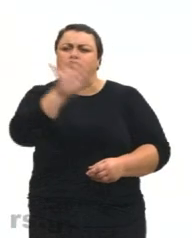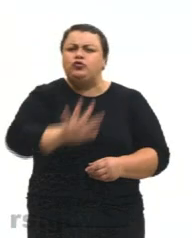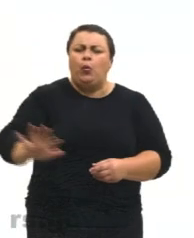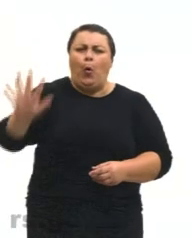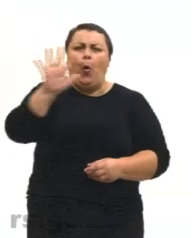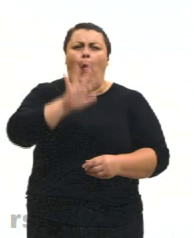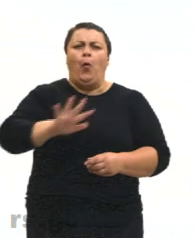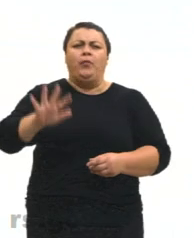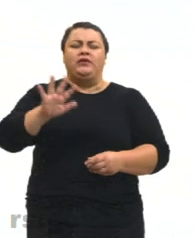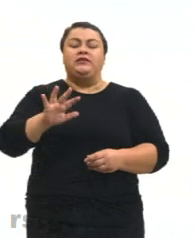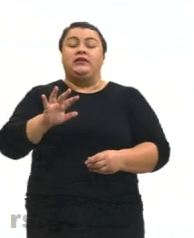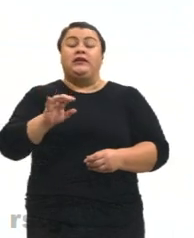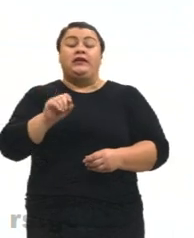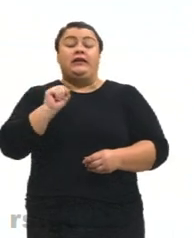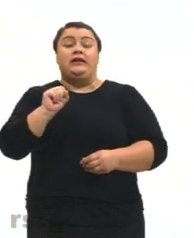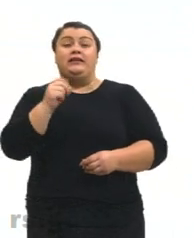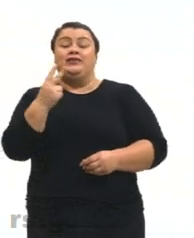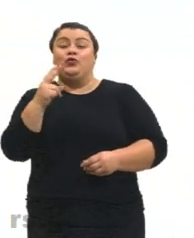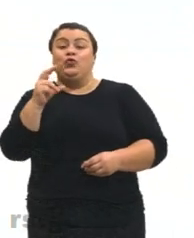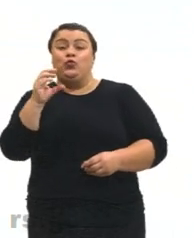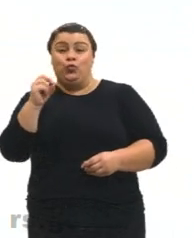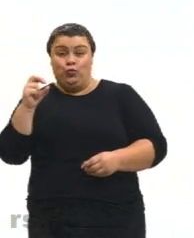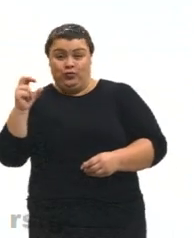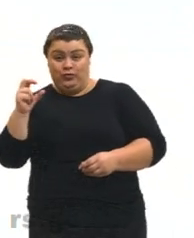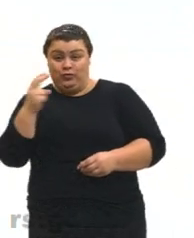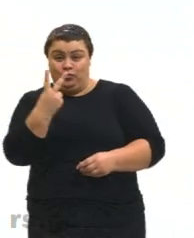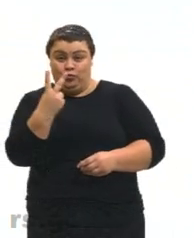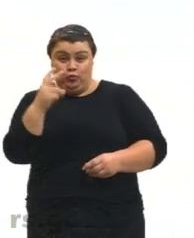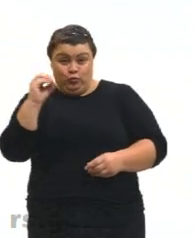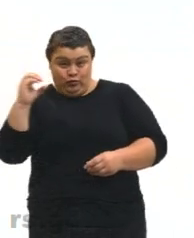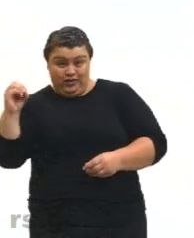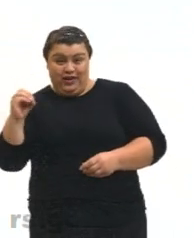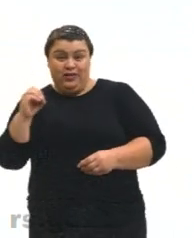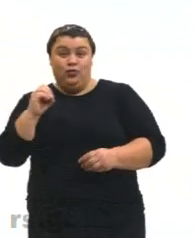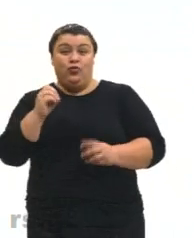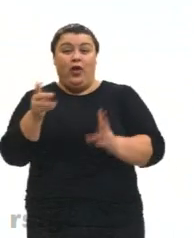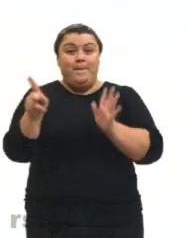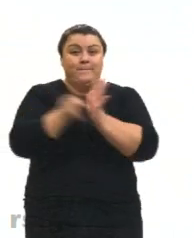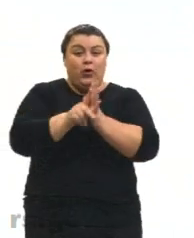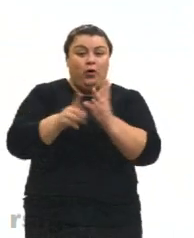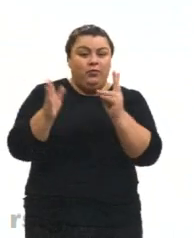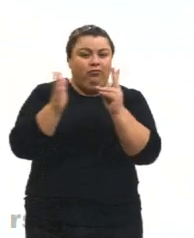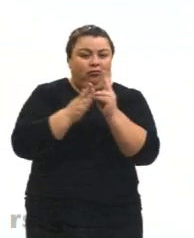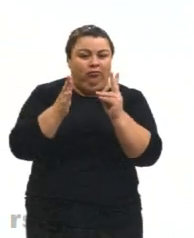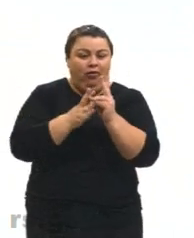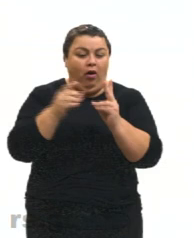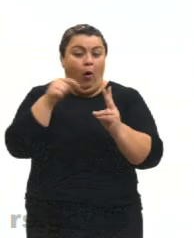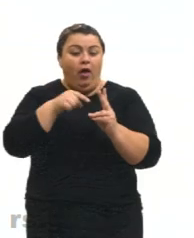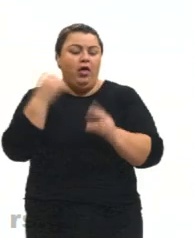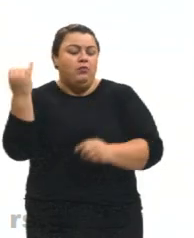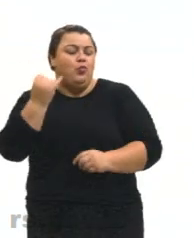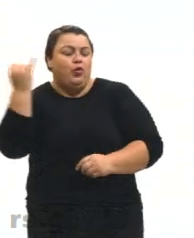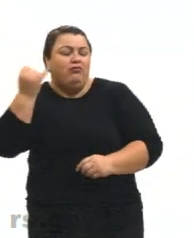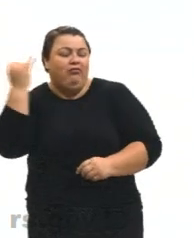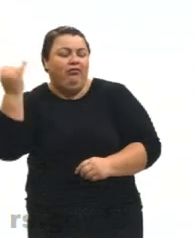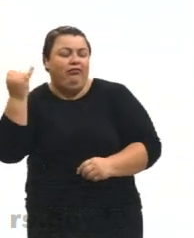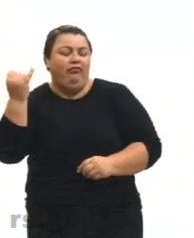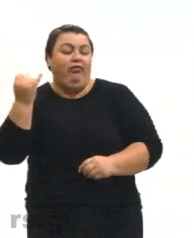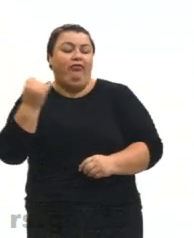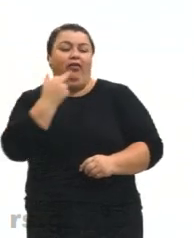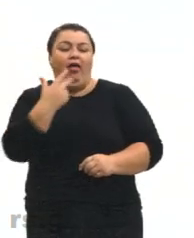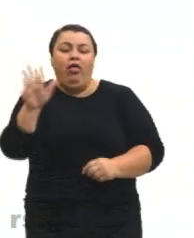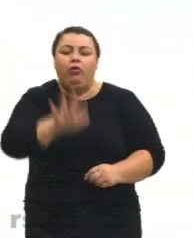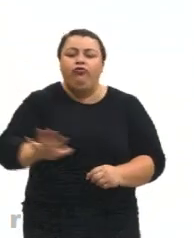200 São línguas indígenas Olha a importância da língua indígena para o nosso português